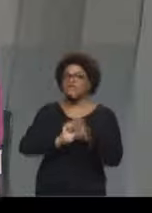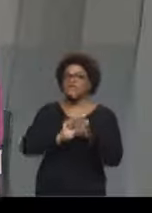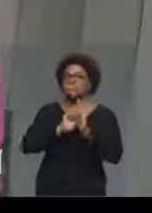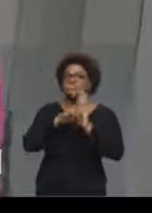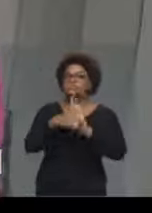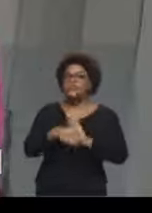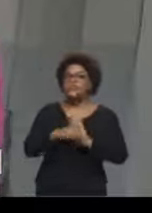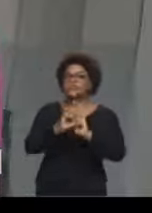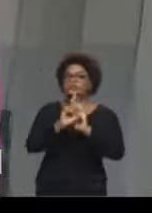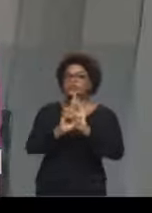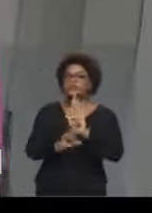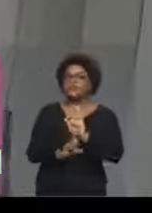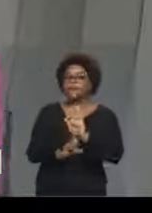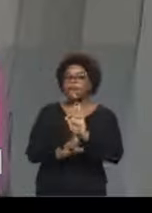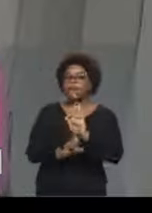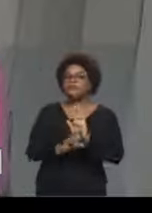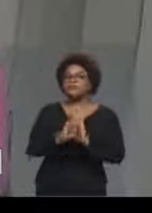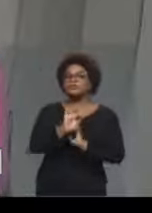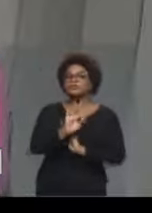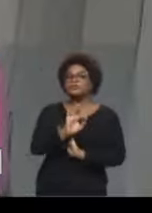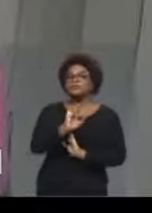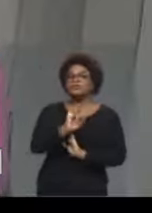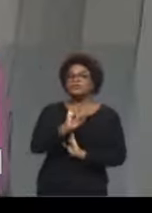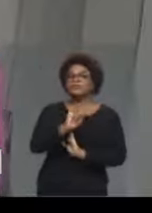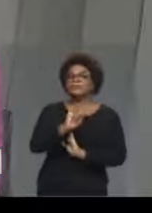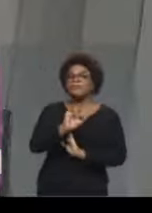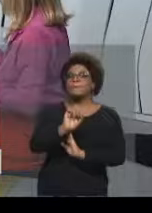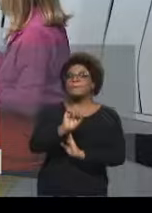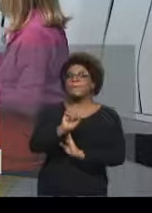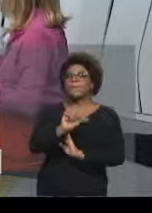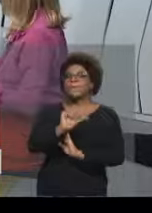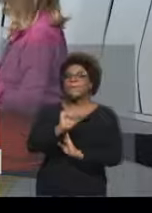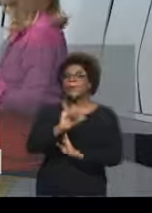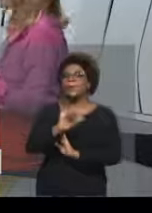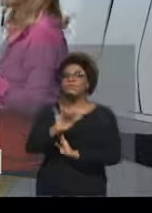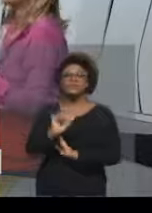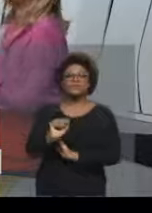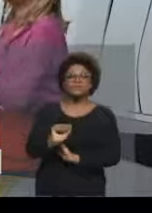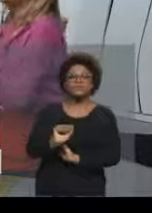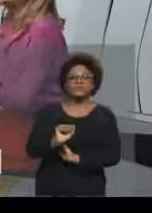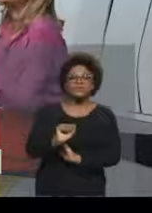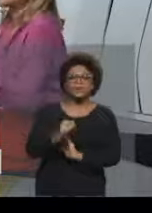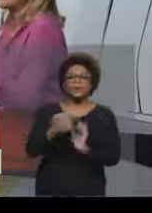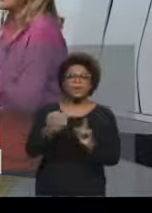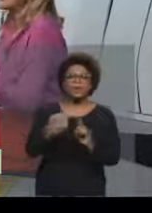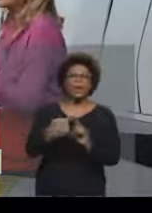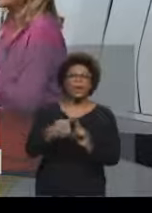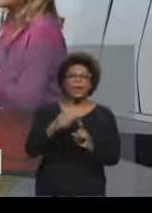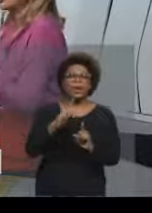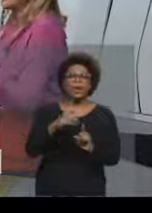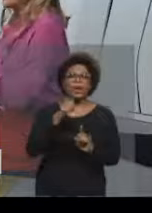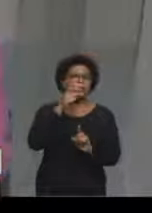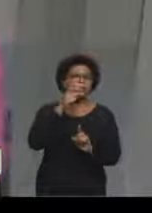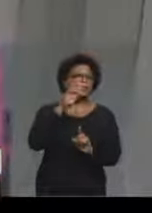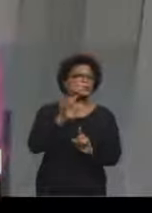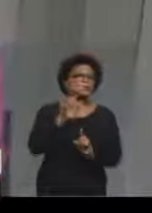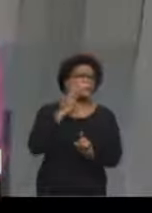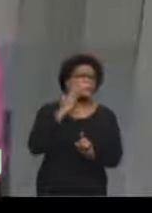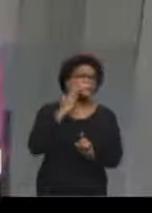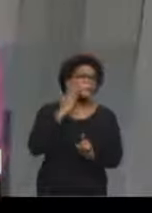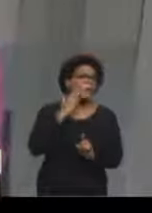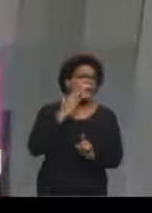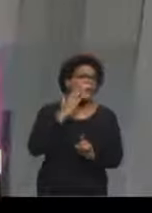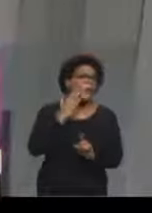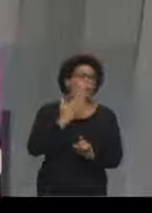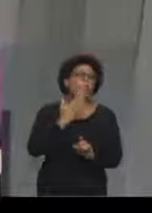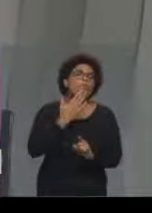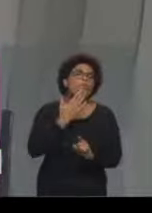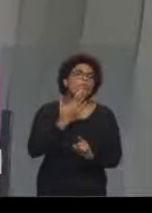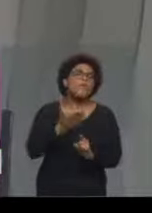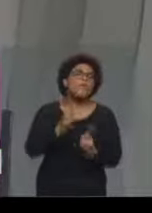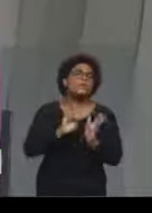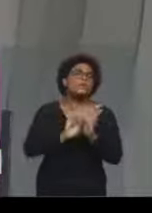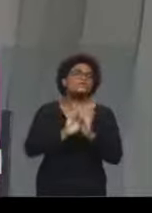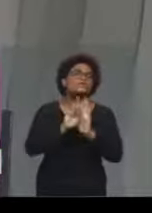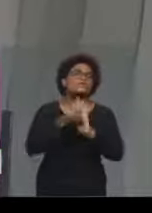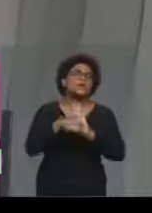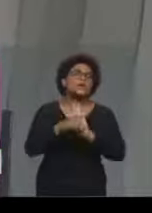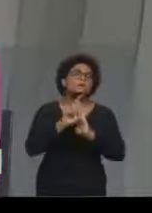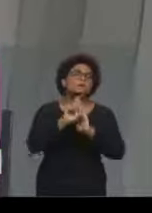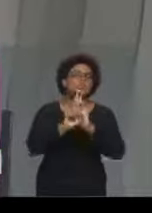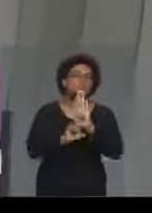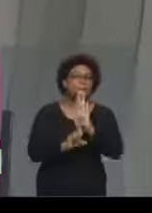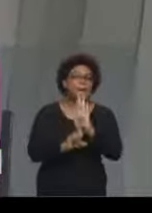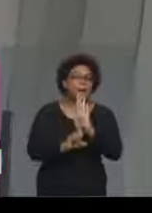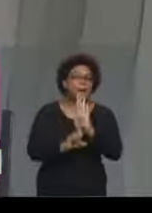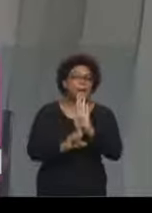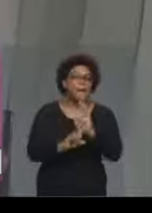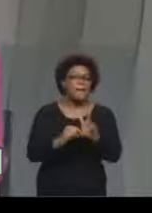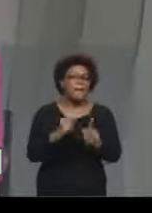interessante saber que tipo de texto é esse? Ou qual gênero textual? Justamente porque se você sabe, hoje eu falei sobre a